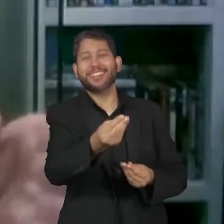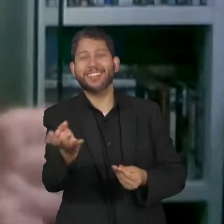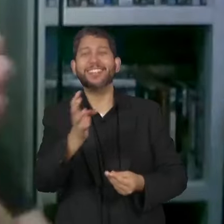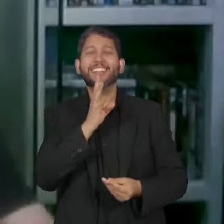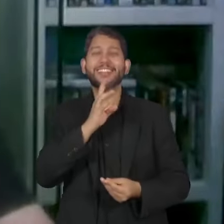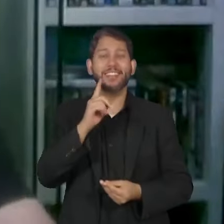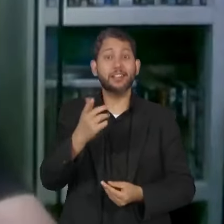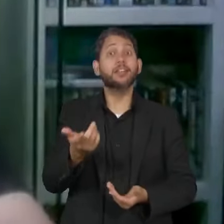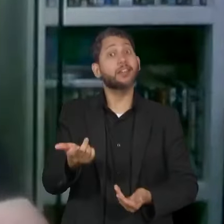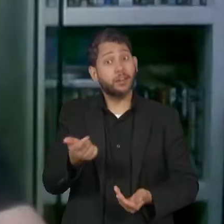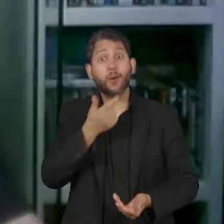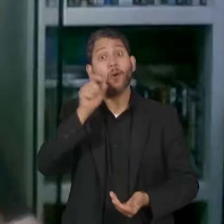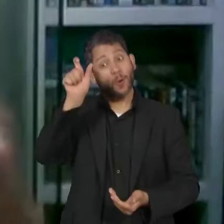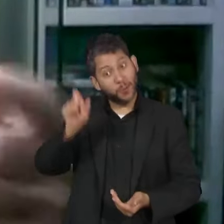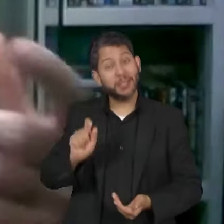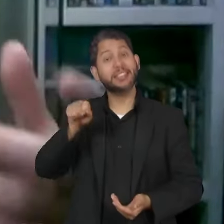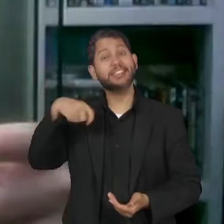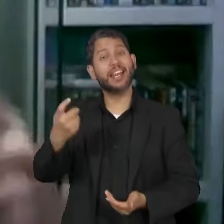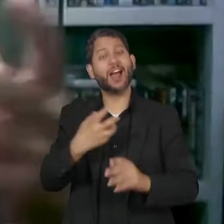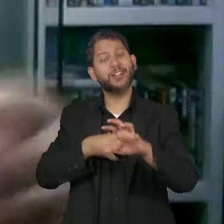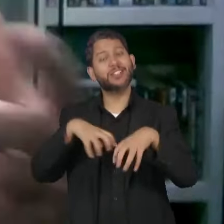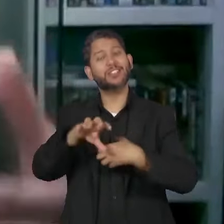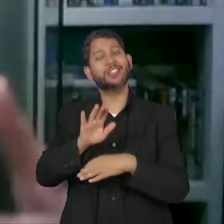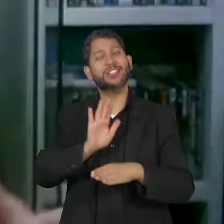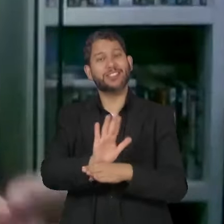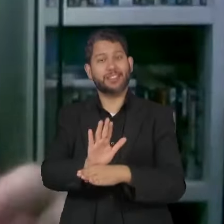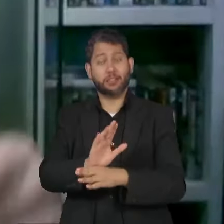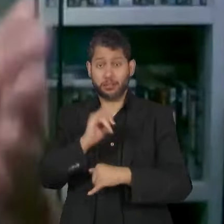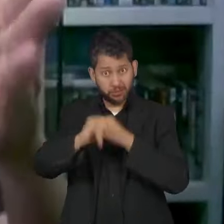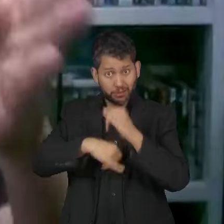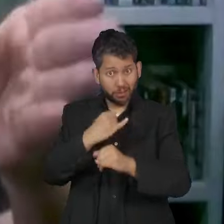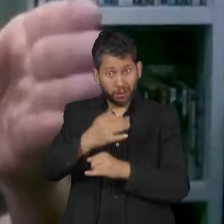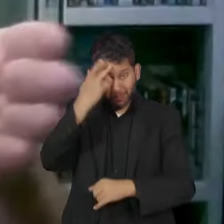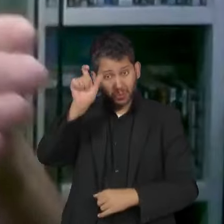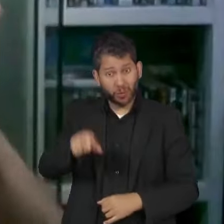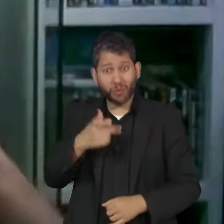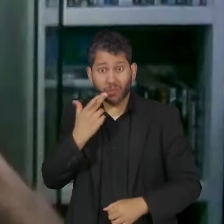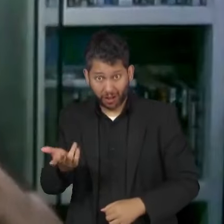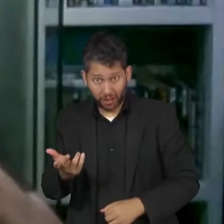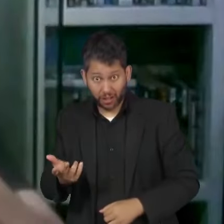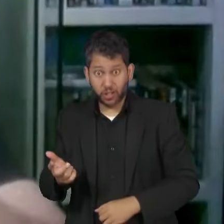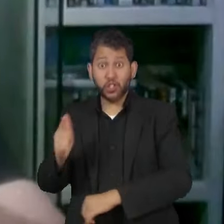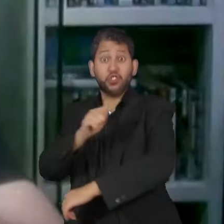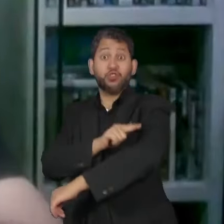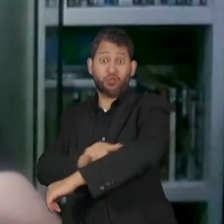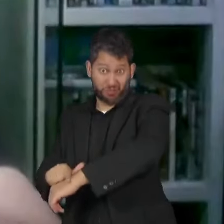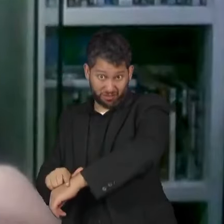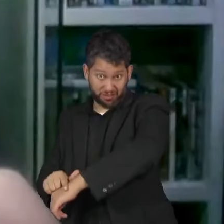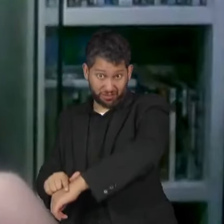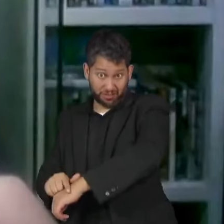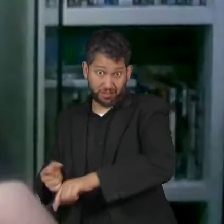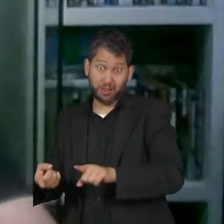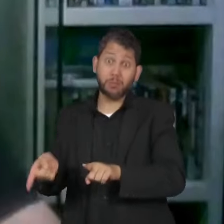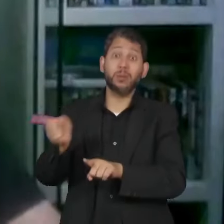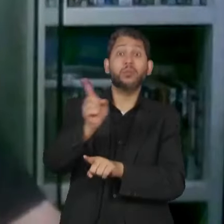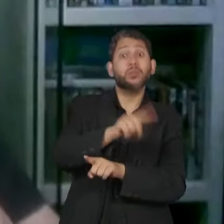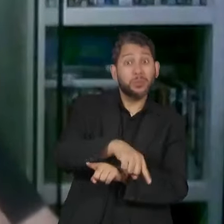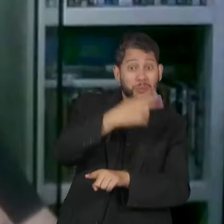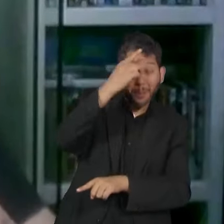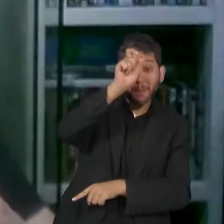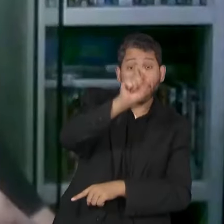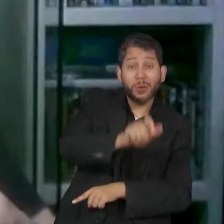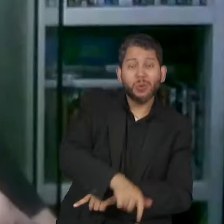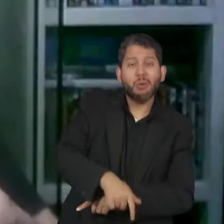que gentileza gera gentileza. Tem gente por aí, que inclusive na internet, que diz que gentileza gera gentileza, né,